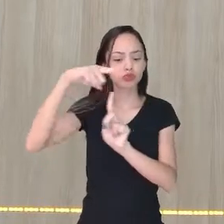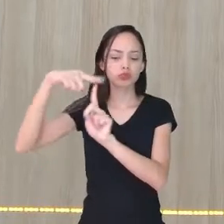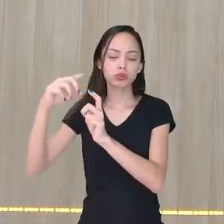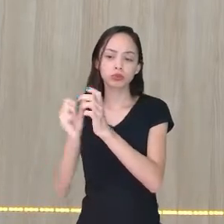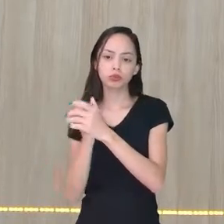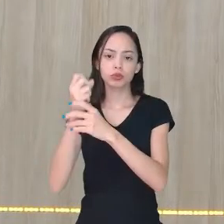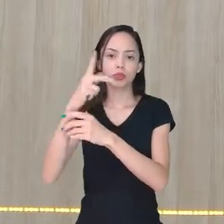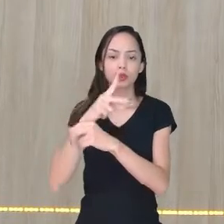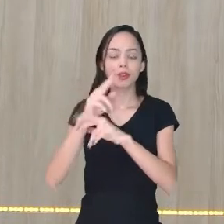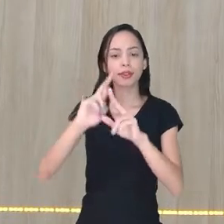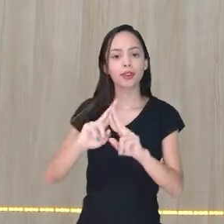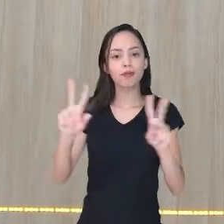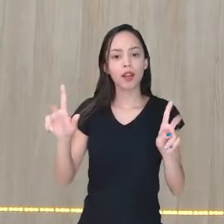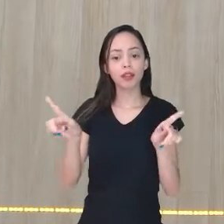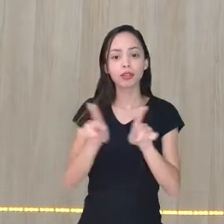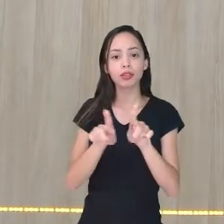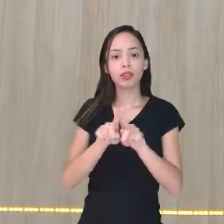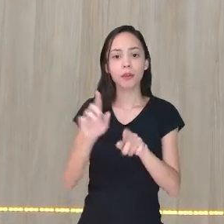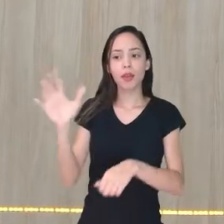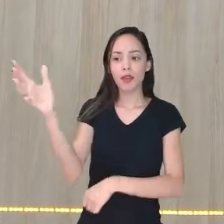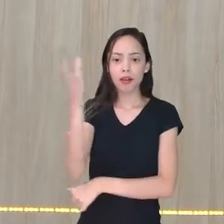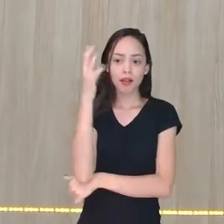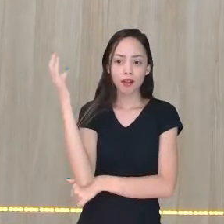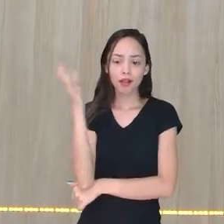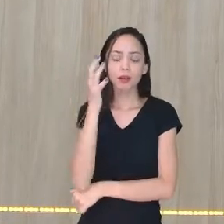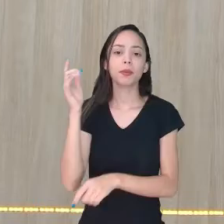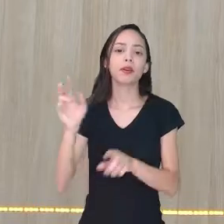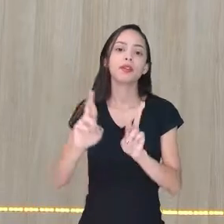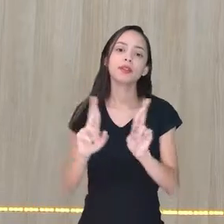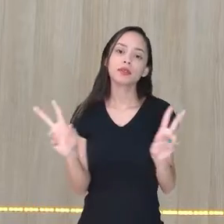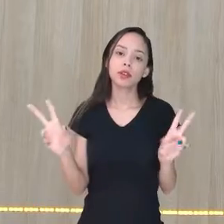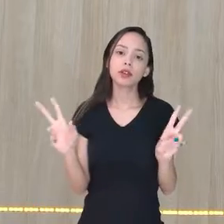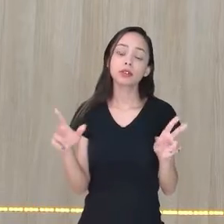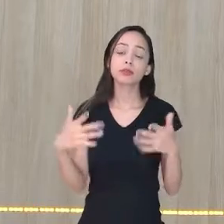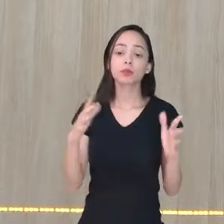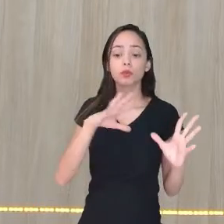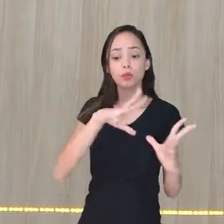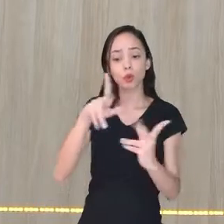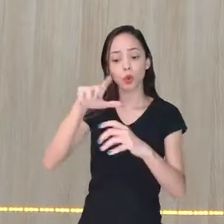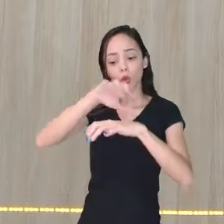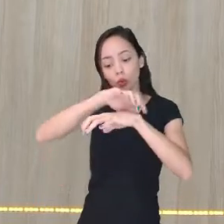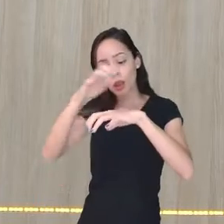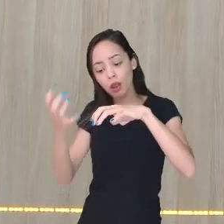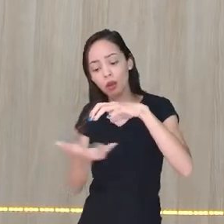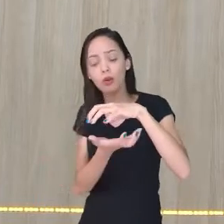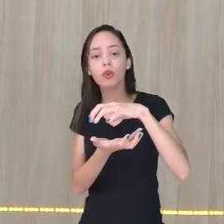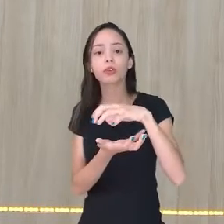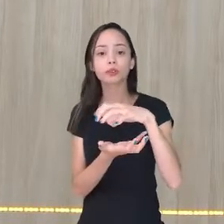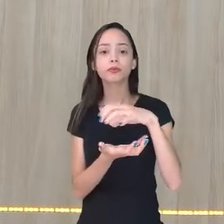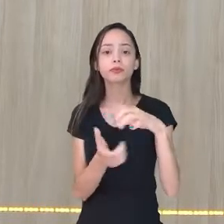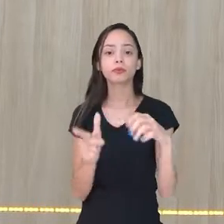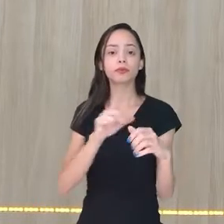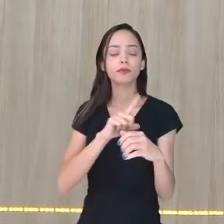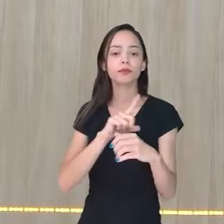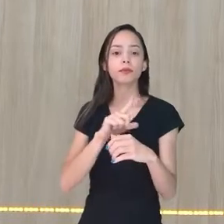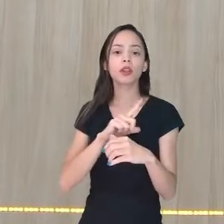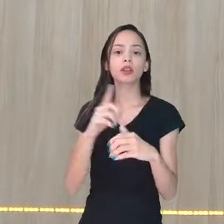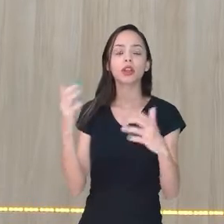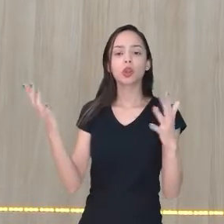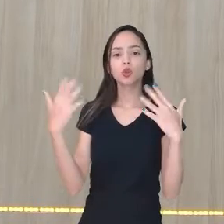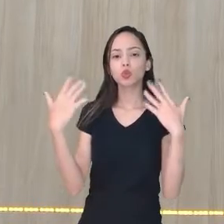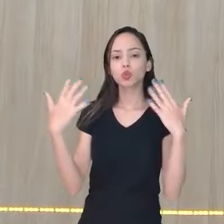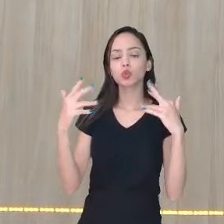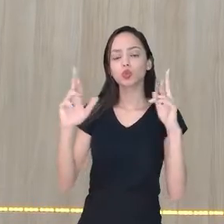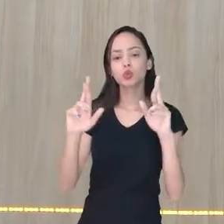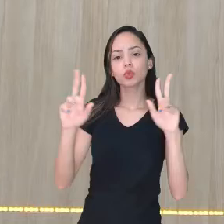têm um clima específico. Então, em todo ecossistema terá um clima específico, um tipo de